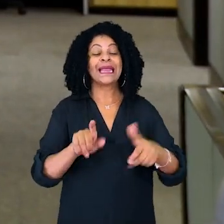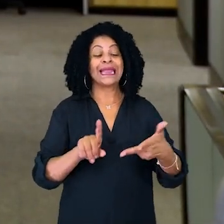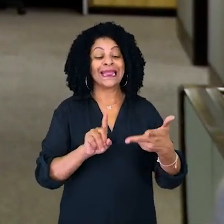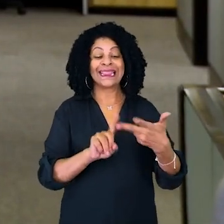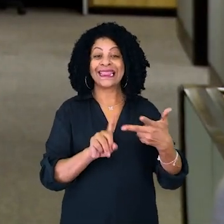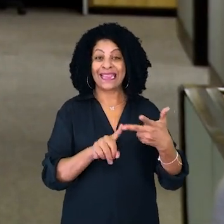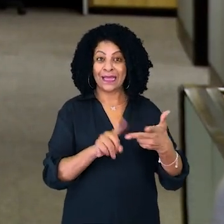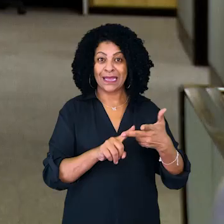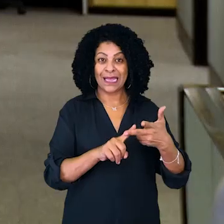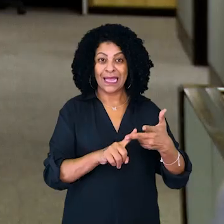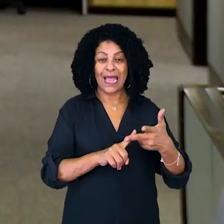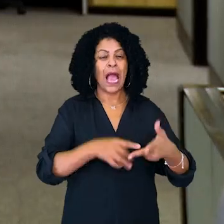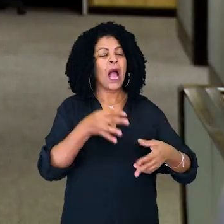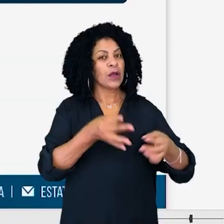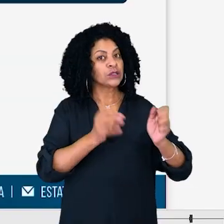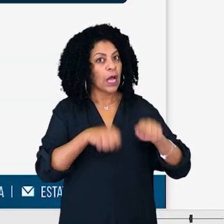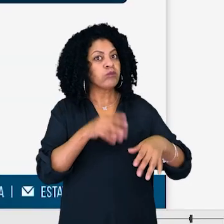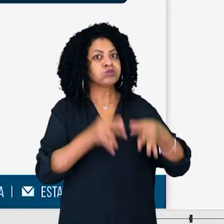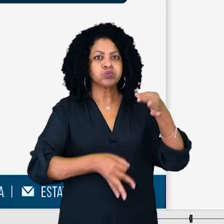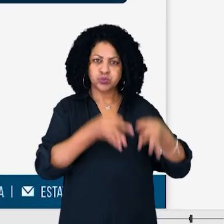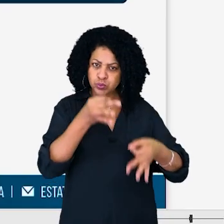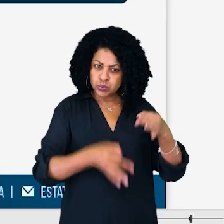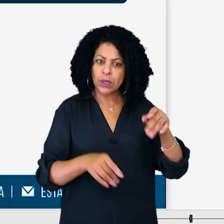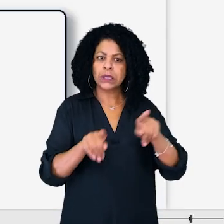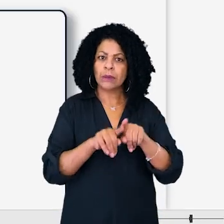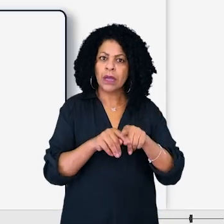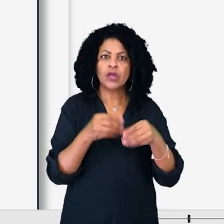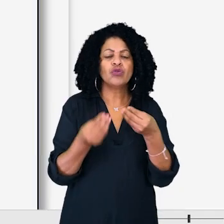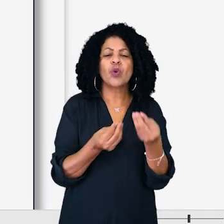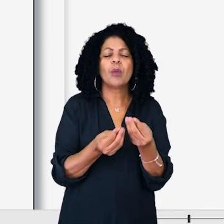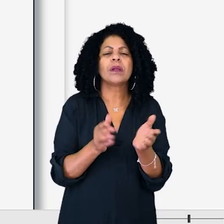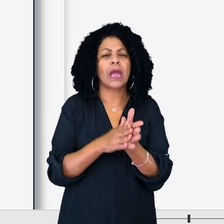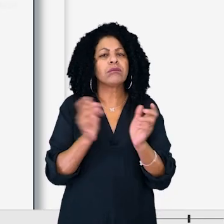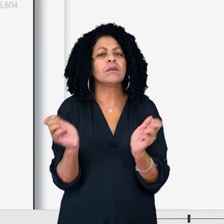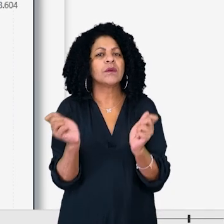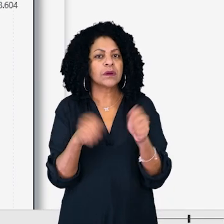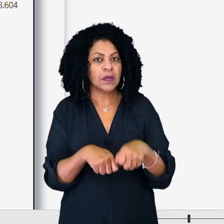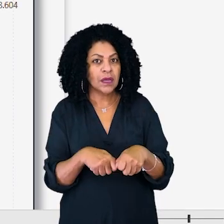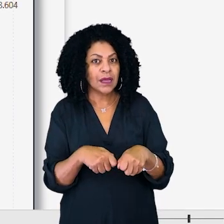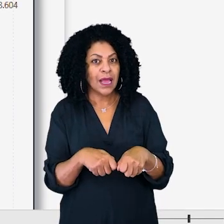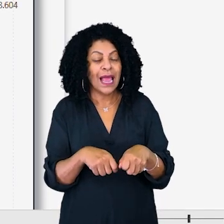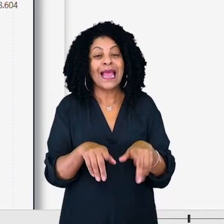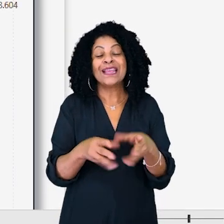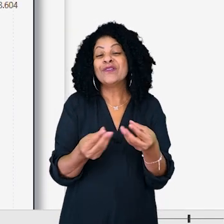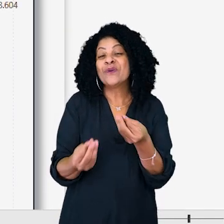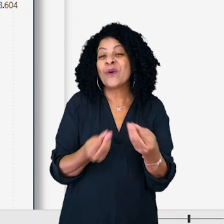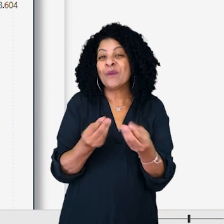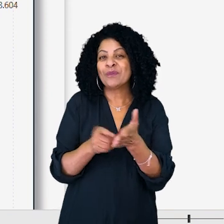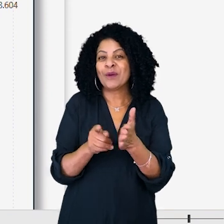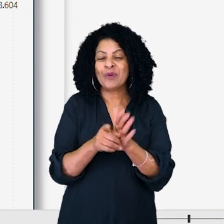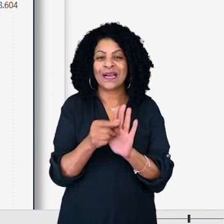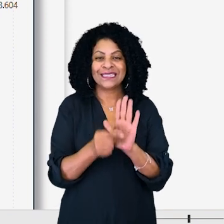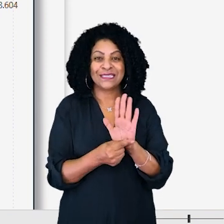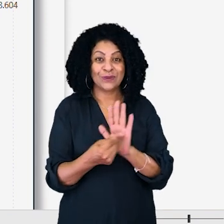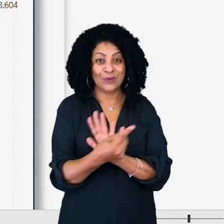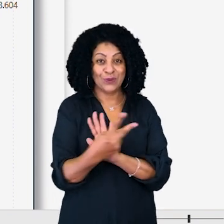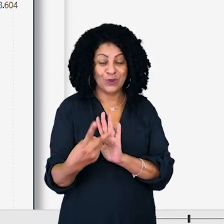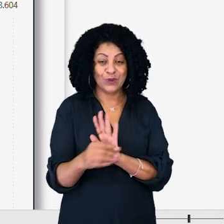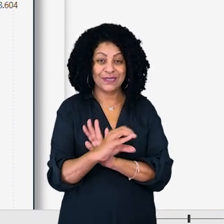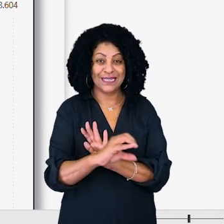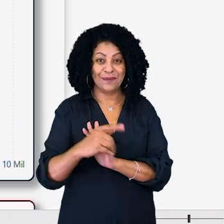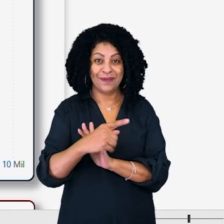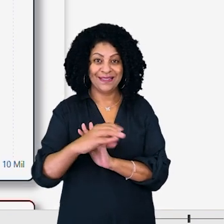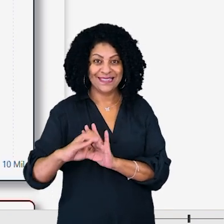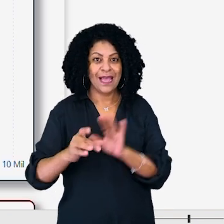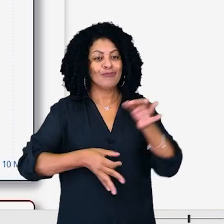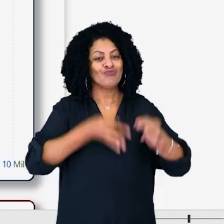painel Aptos a Julgamento, que é um painel derivante de uma necessidade advinda do artigo 12 do